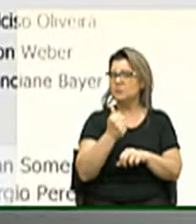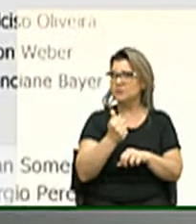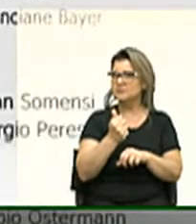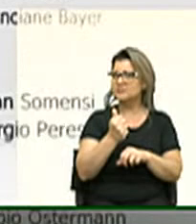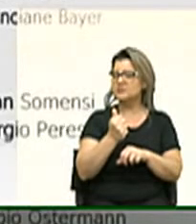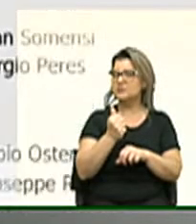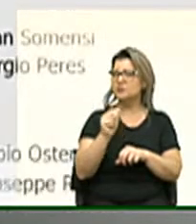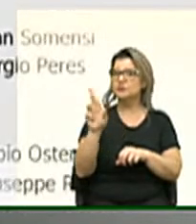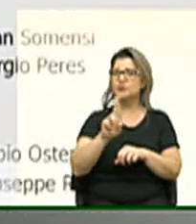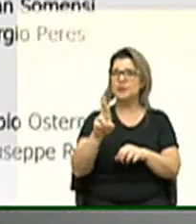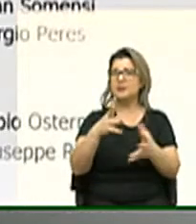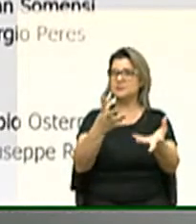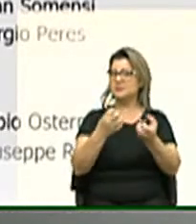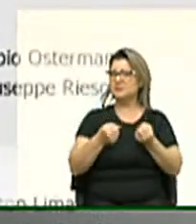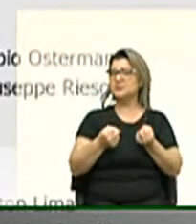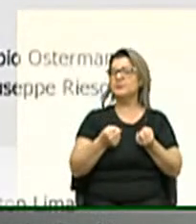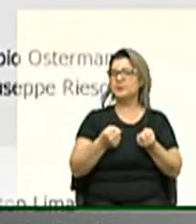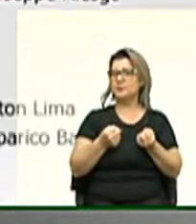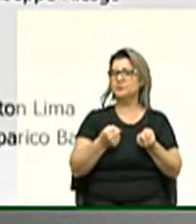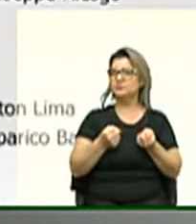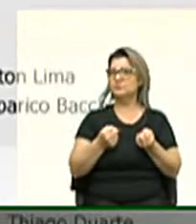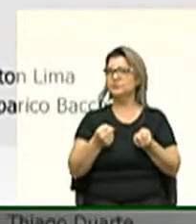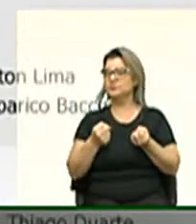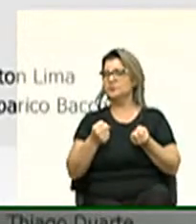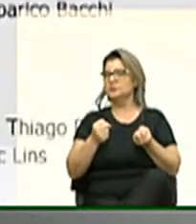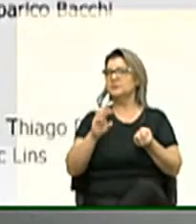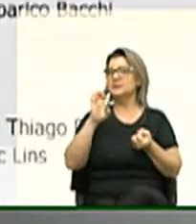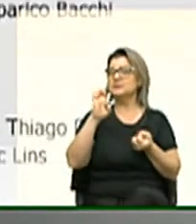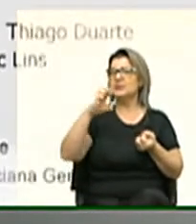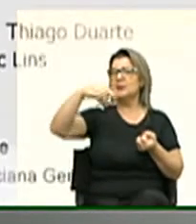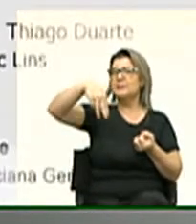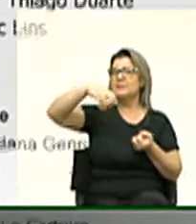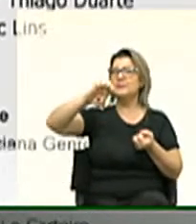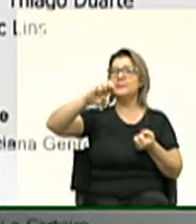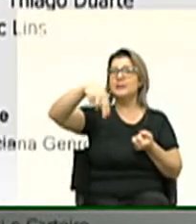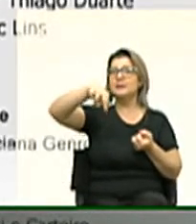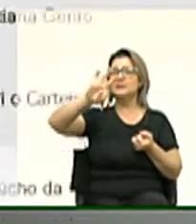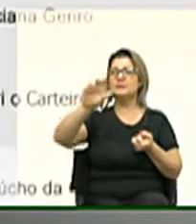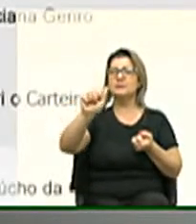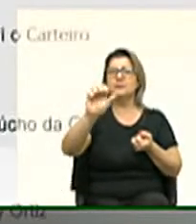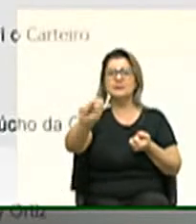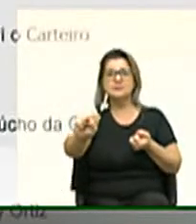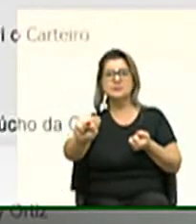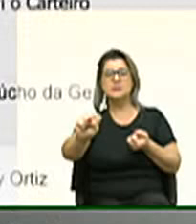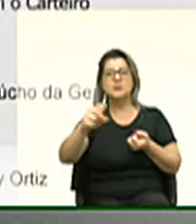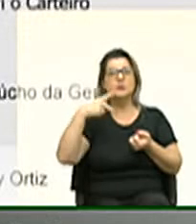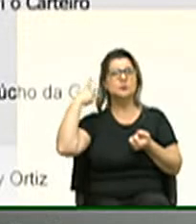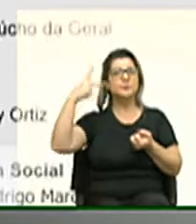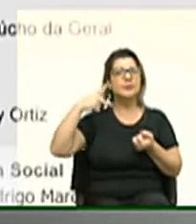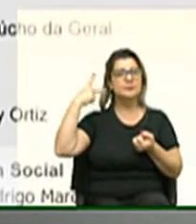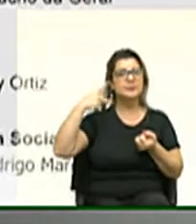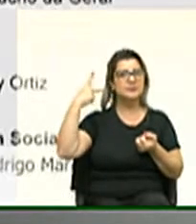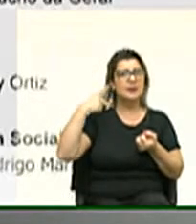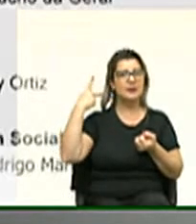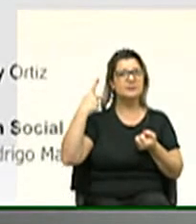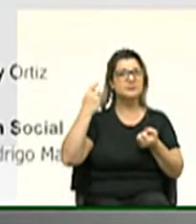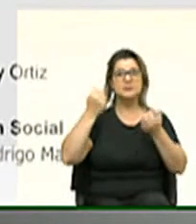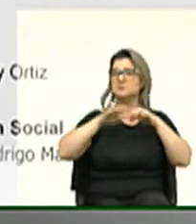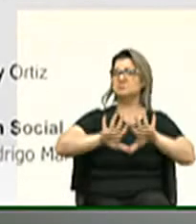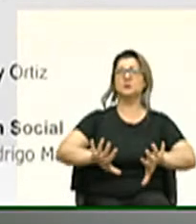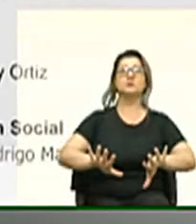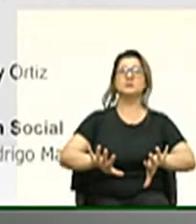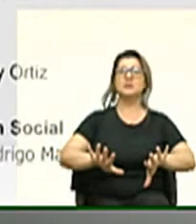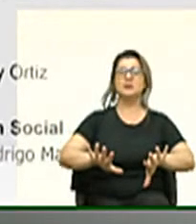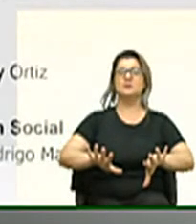24 milhões de reais das emendas que os parlamentares abriram mão e dos recursos da